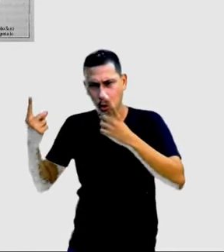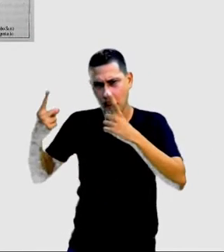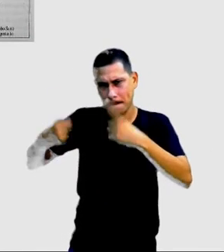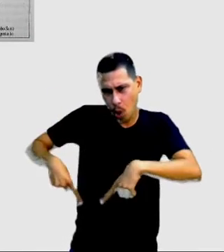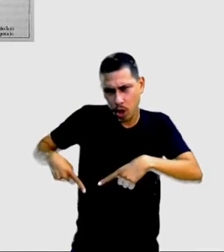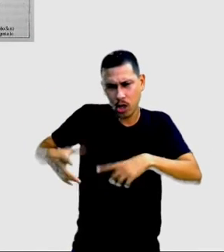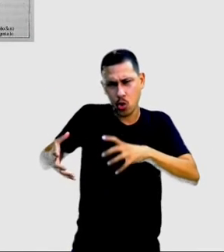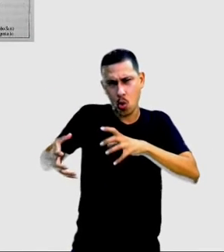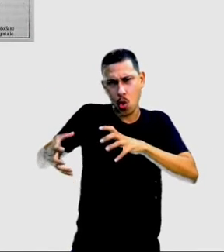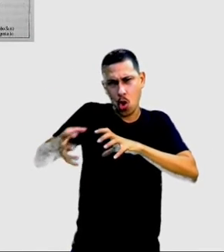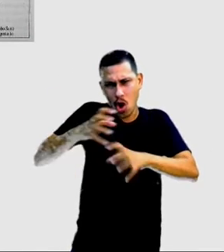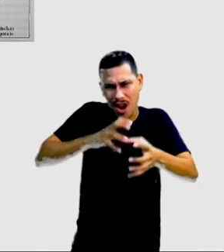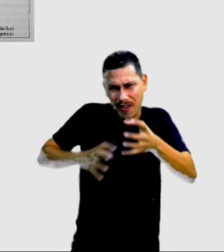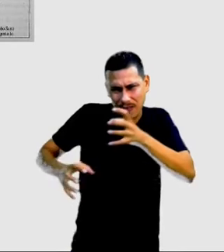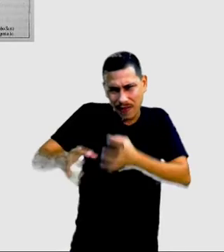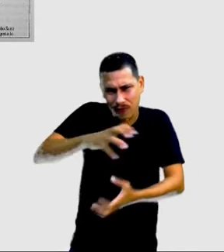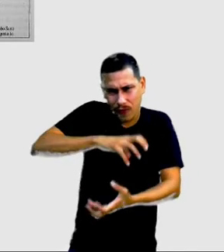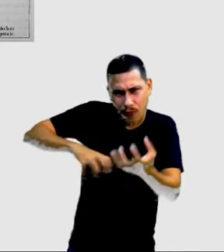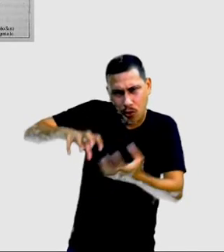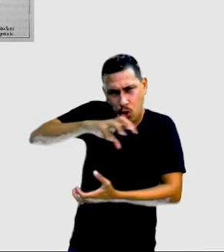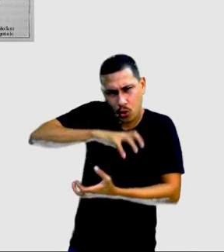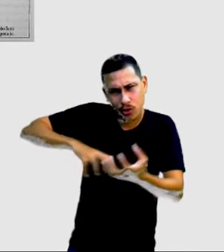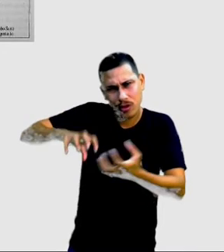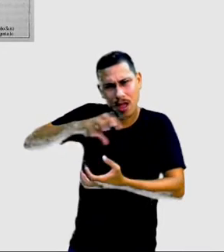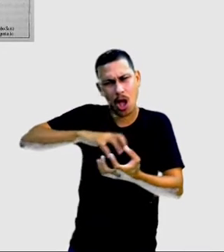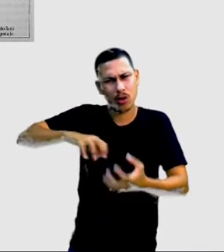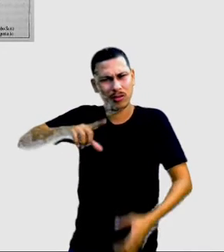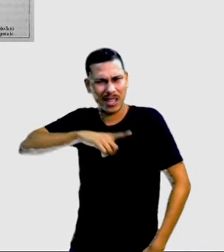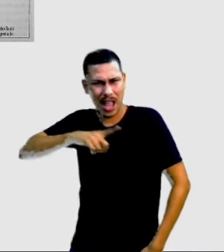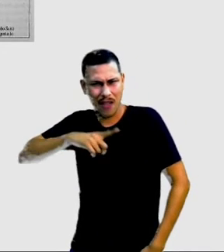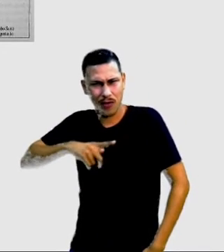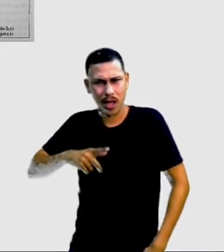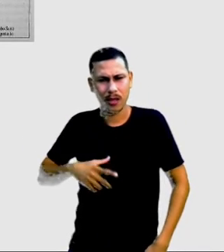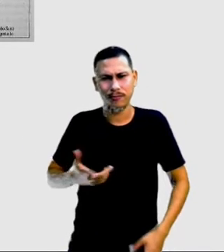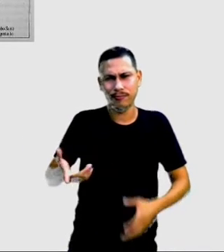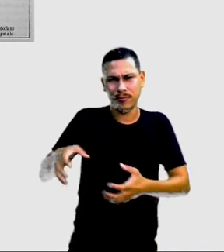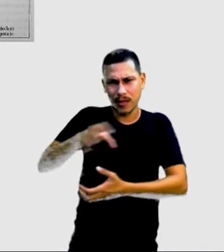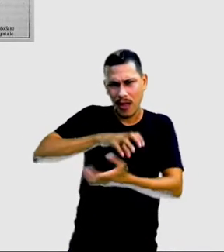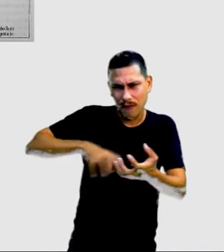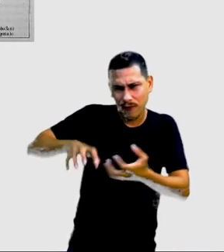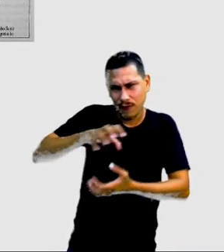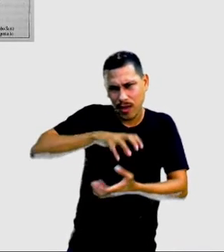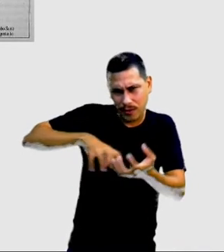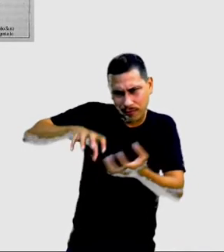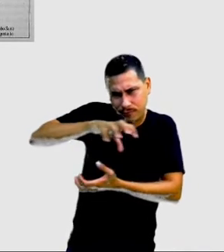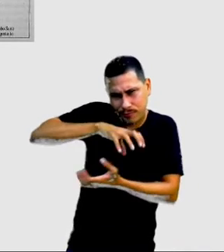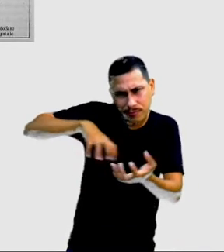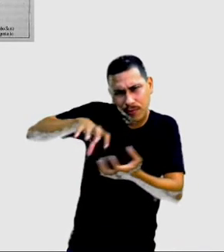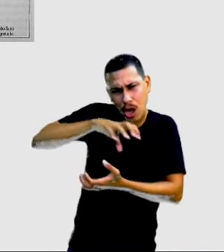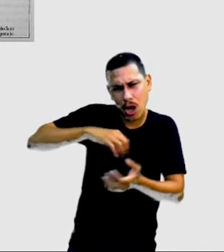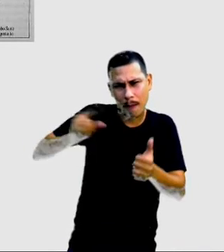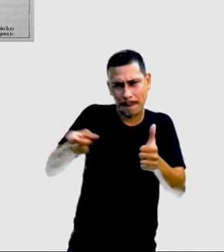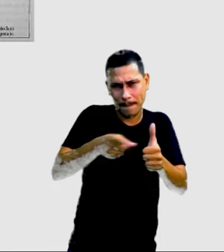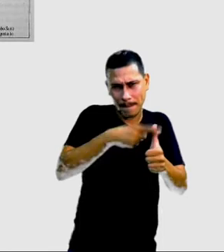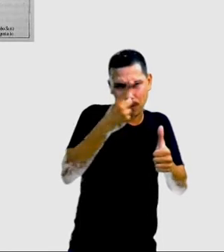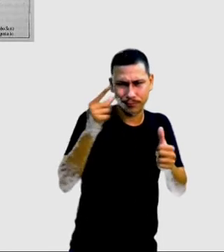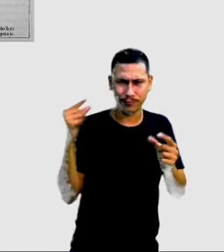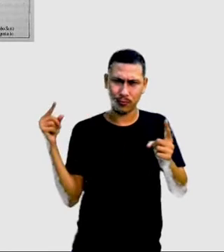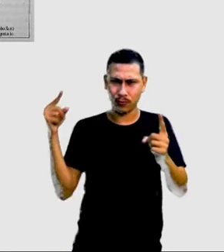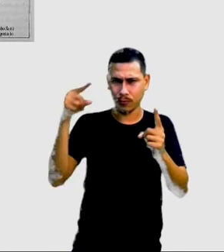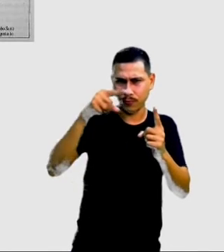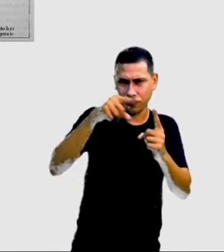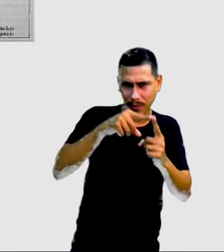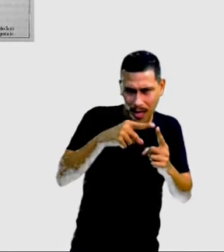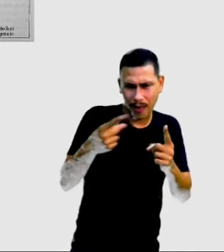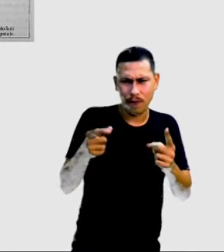revolucionários, onde aconteceram muitas rebeliões que tinham como um de seus principais objetivos